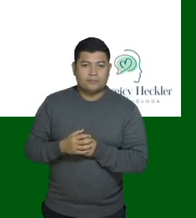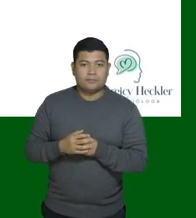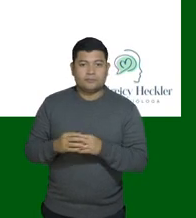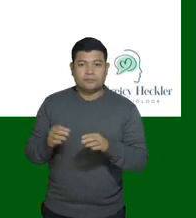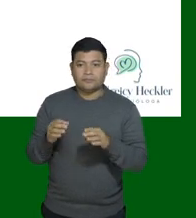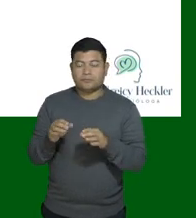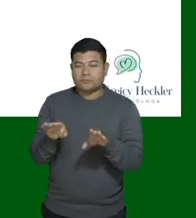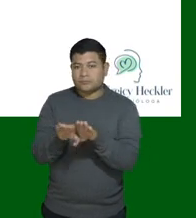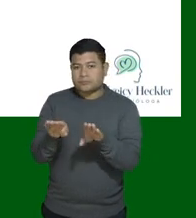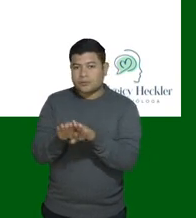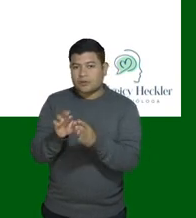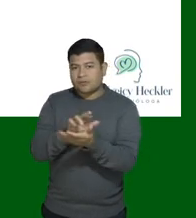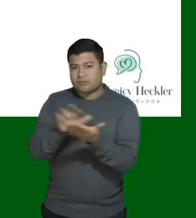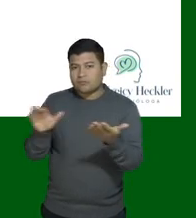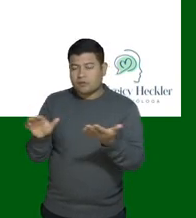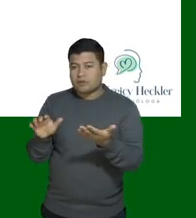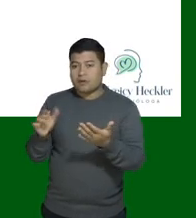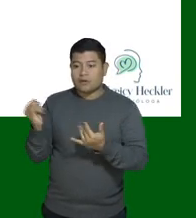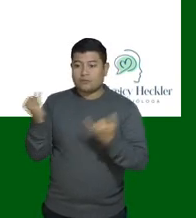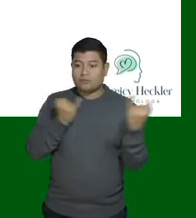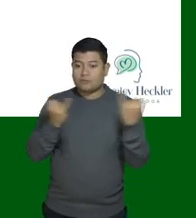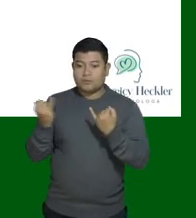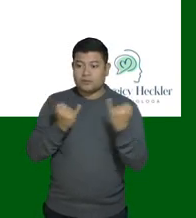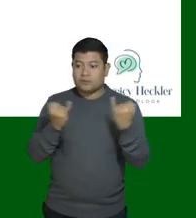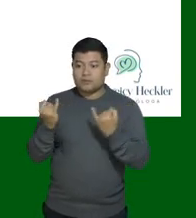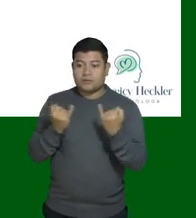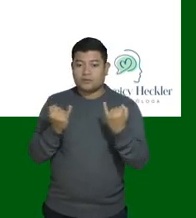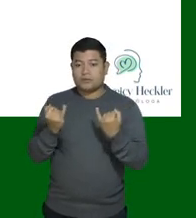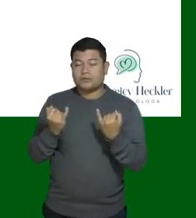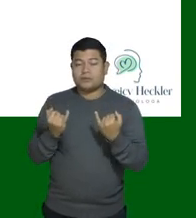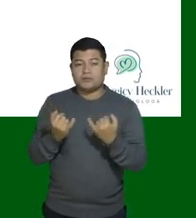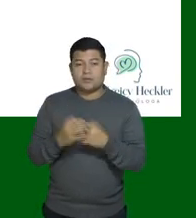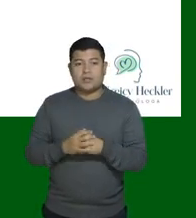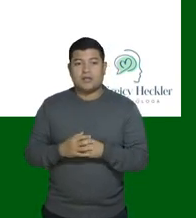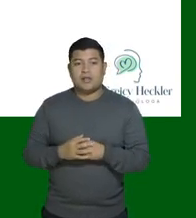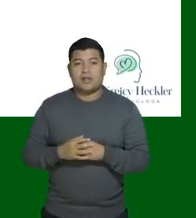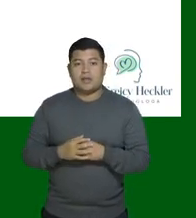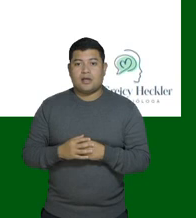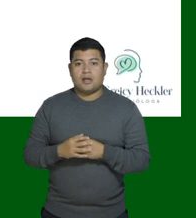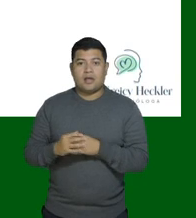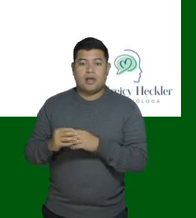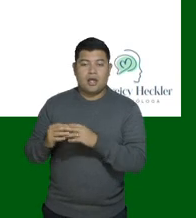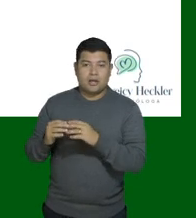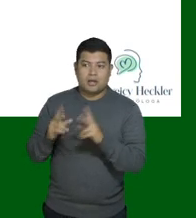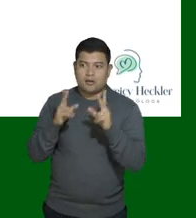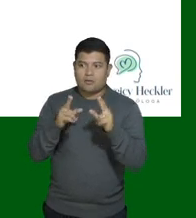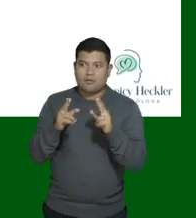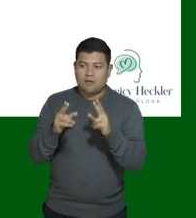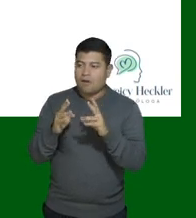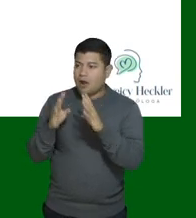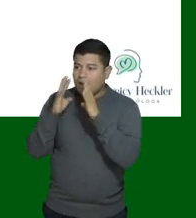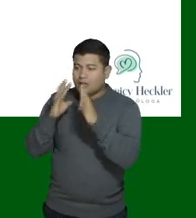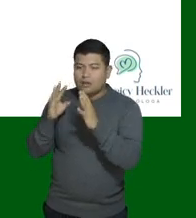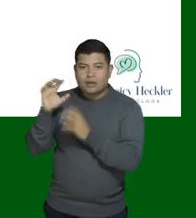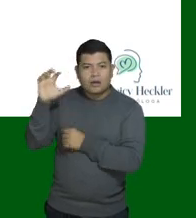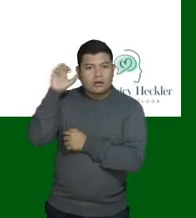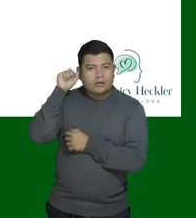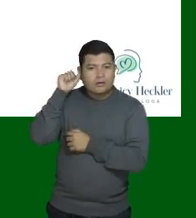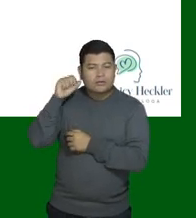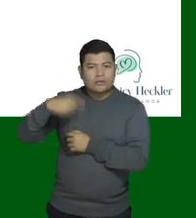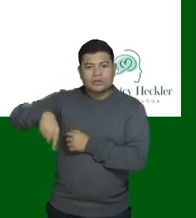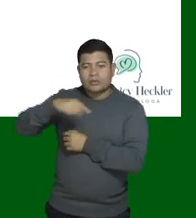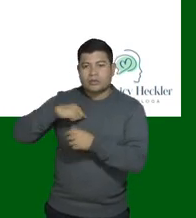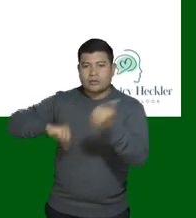administrar várias informações ao mesmo tempo. A atenção auditiva. O que a gente avalia quando